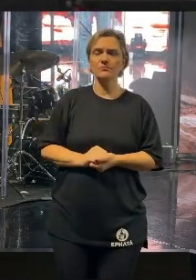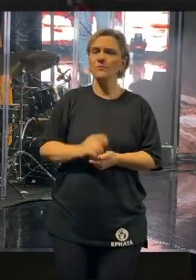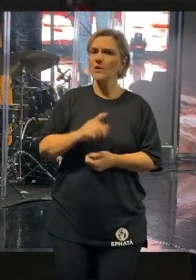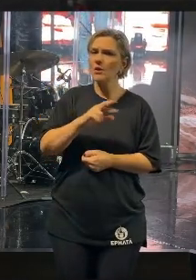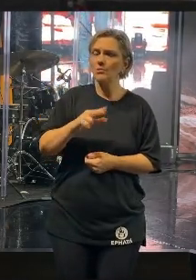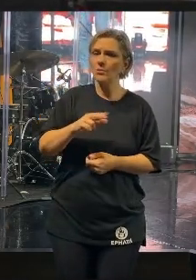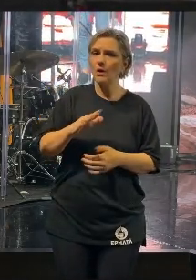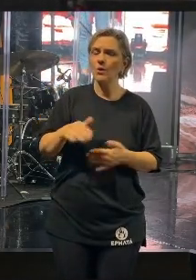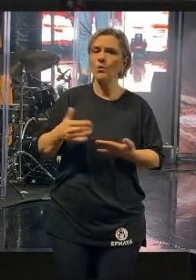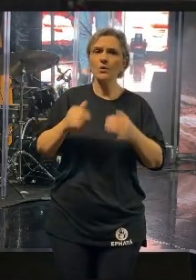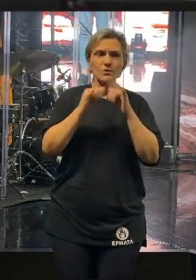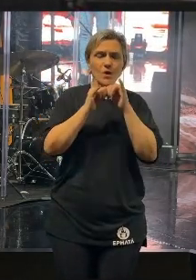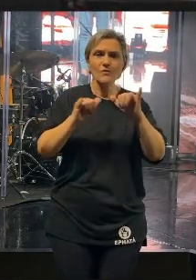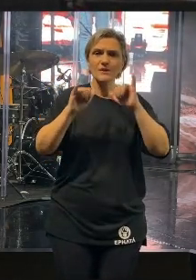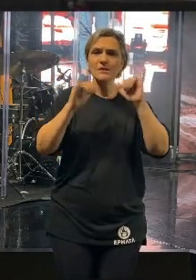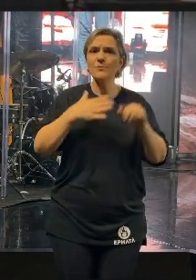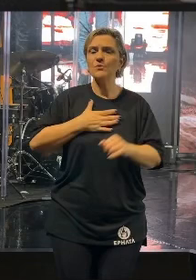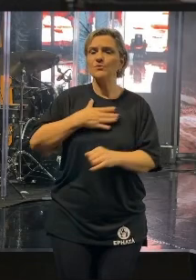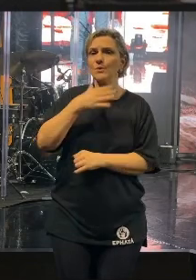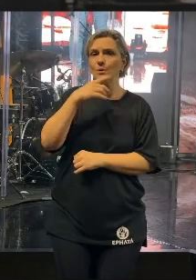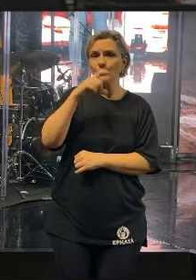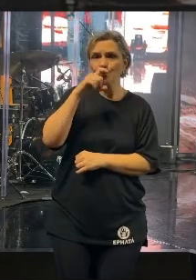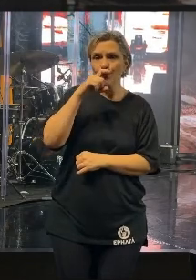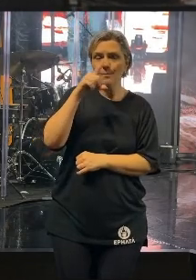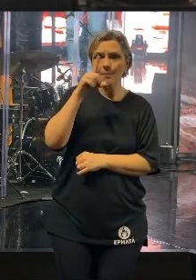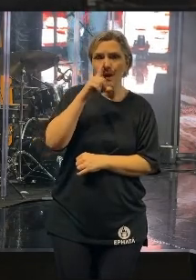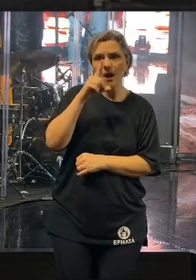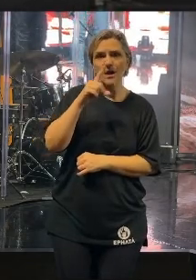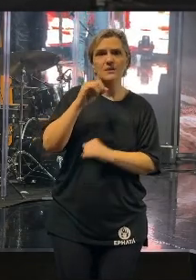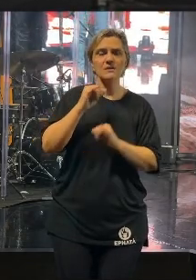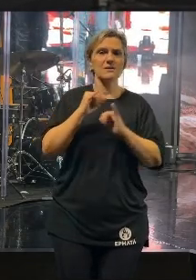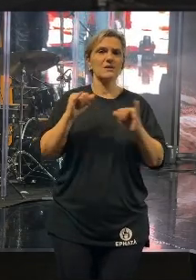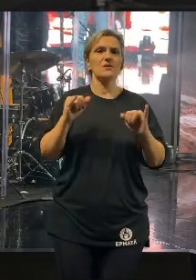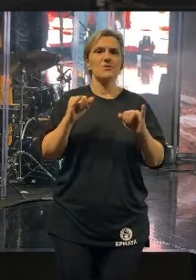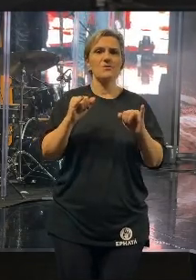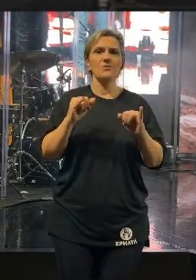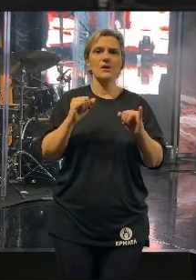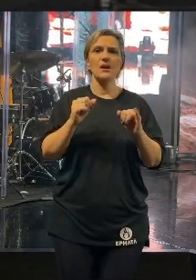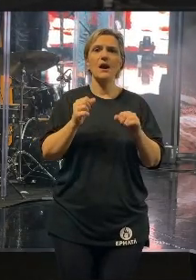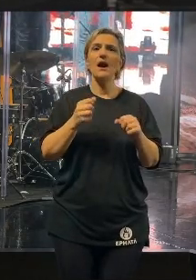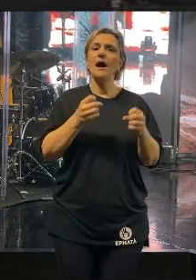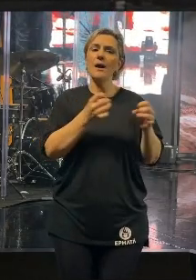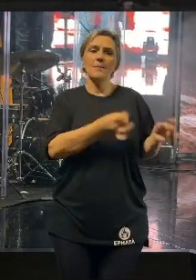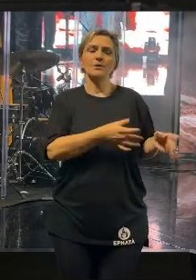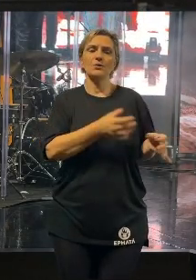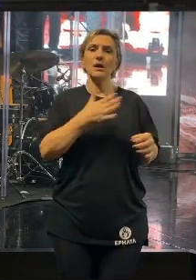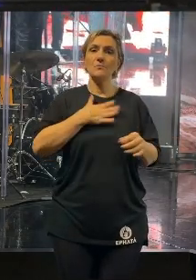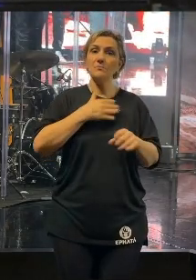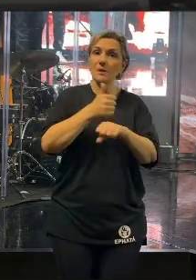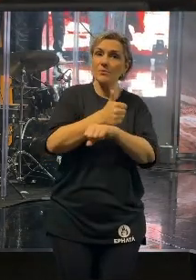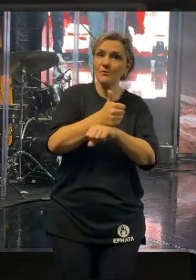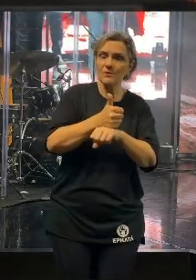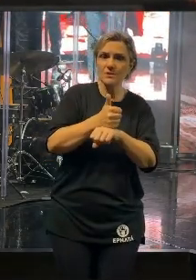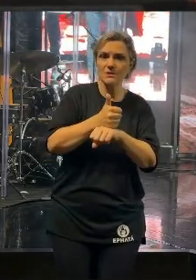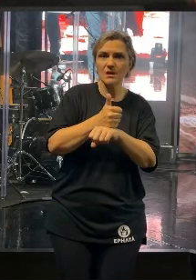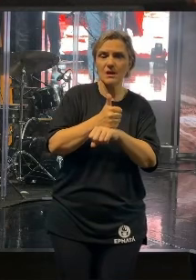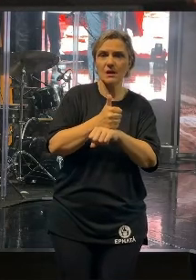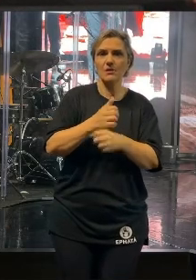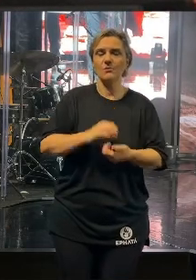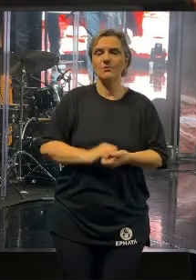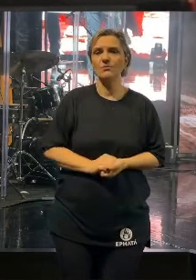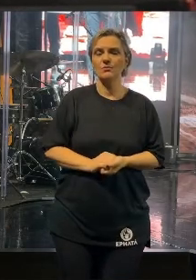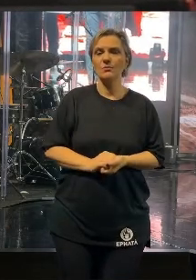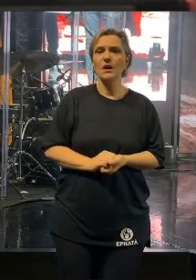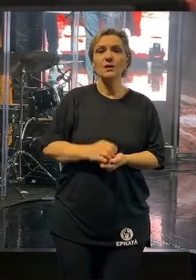Irmão, quando eu avisei para os meus pais que eu iria abdicar da minha profissão e abraçar o ministério, eles quase que ficaram sem